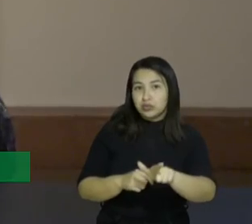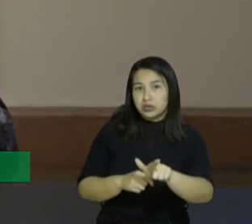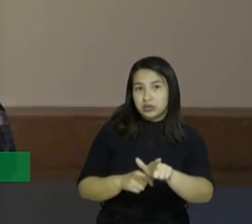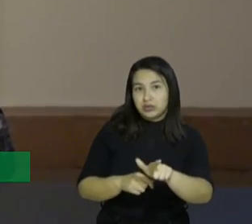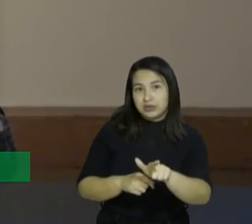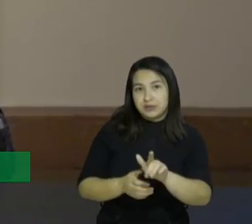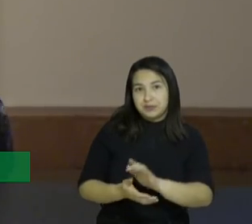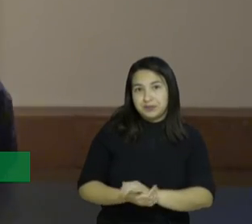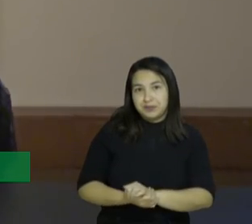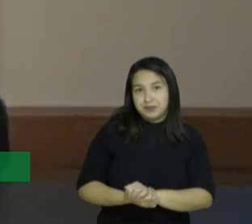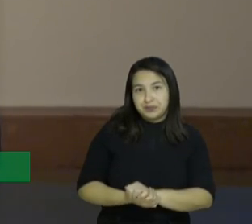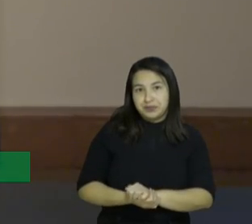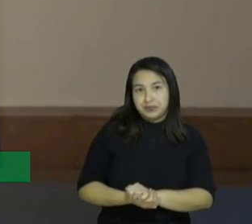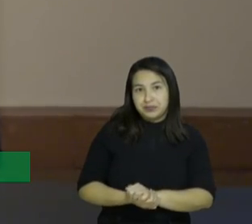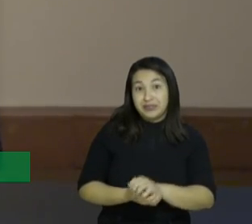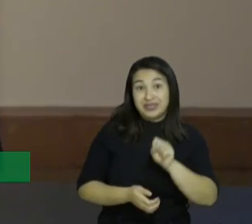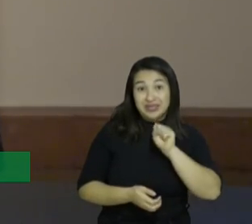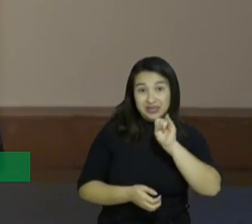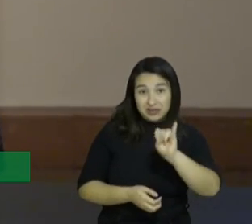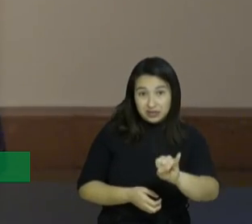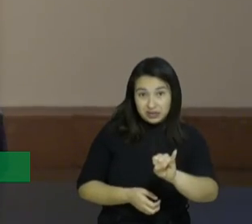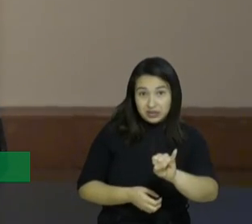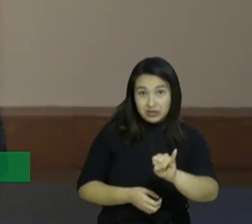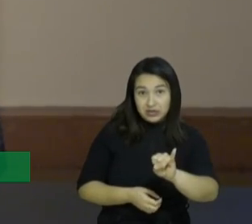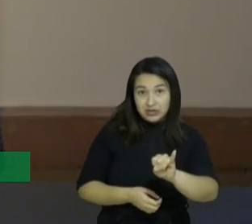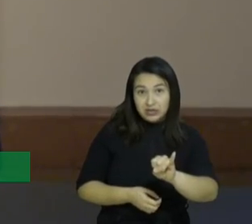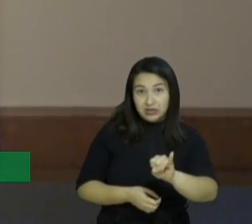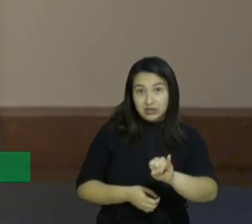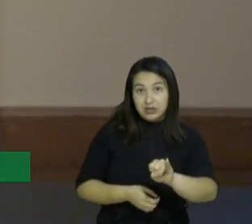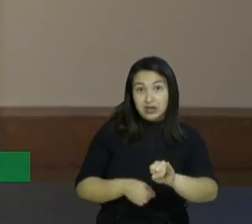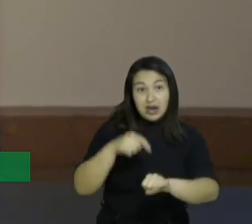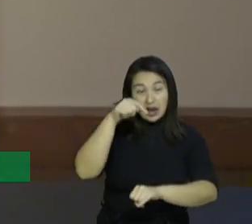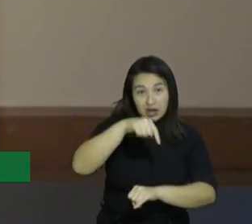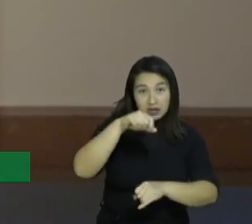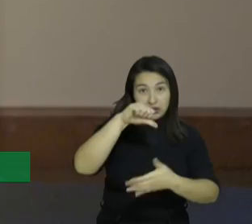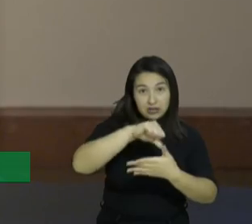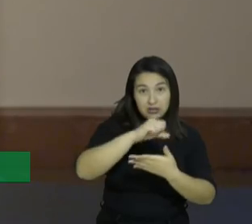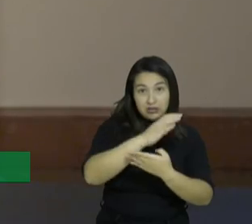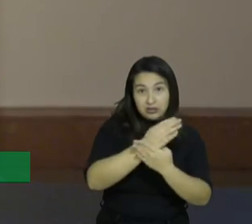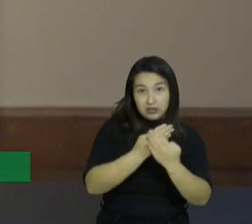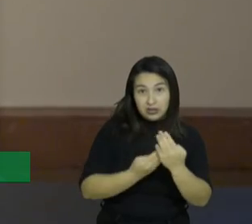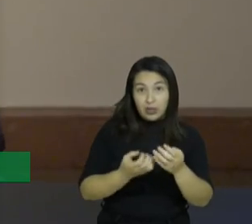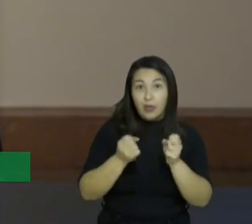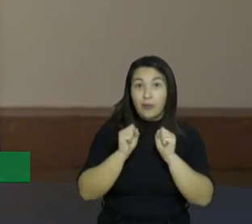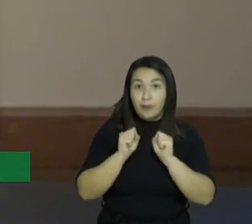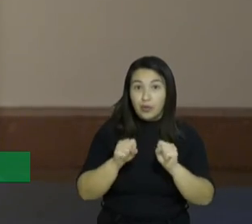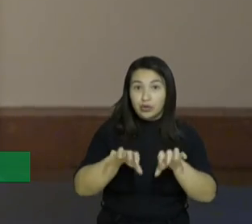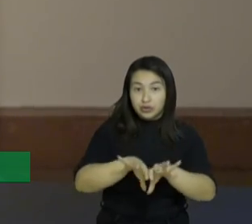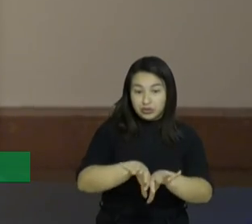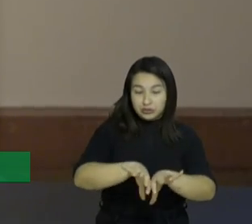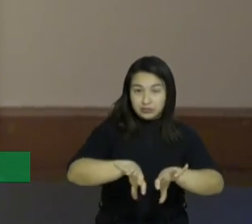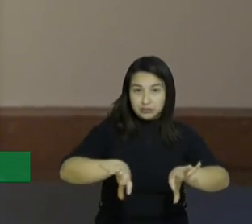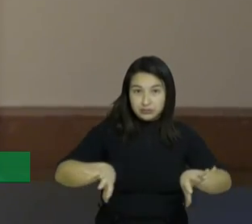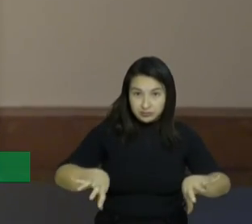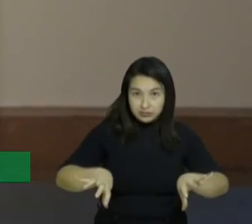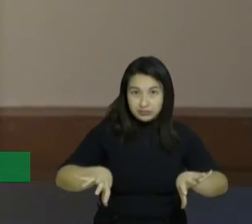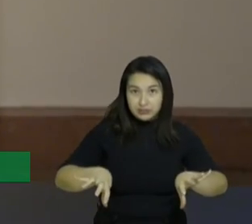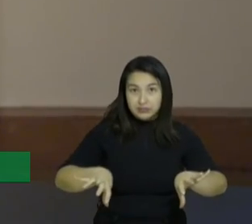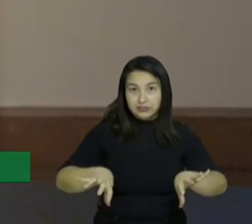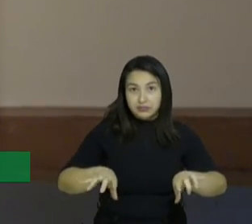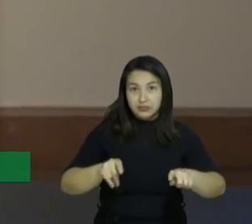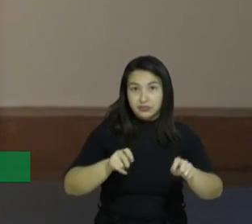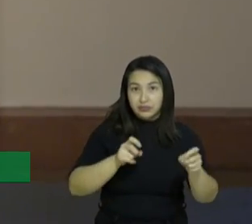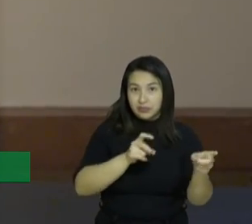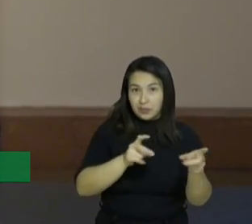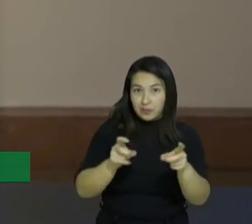modesta Então se os países do Mercosul estiverem de acordo é possível separar o Pilar comercial dos outros dois né que são